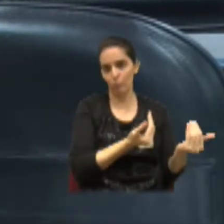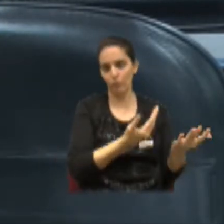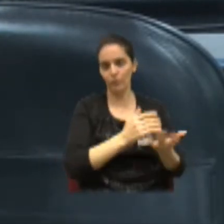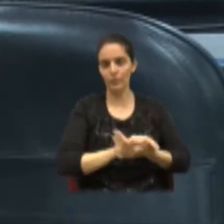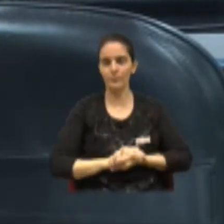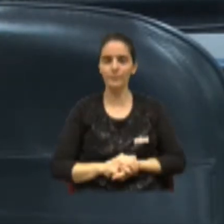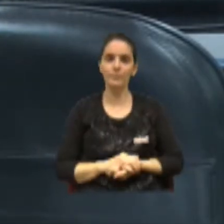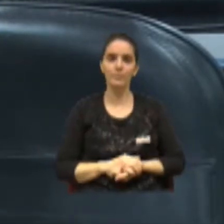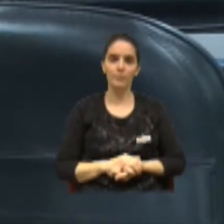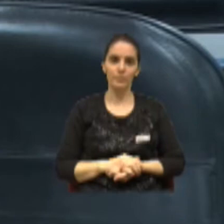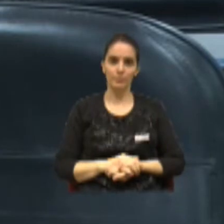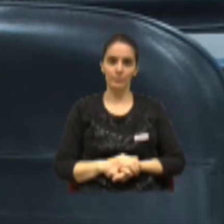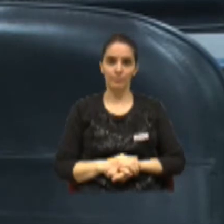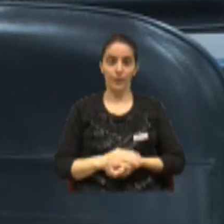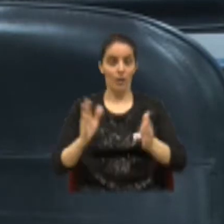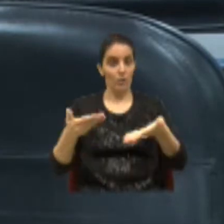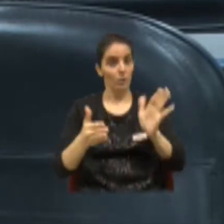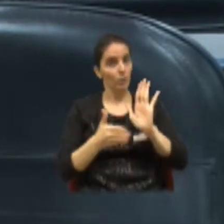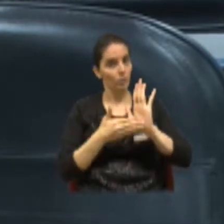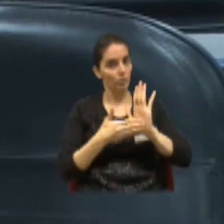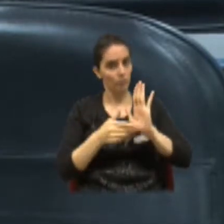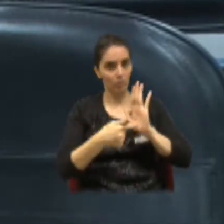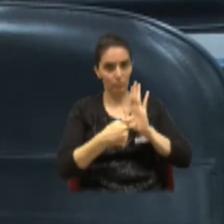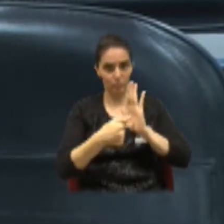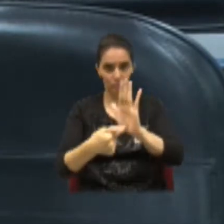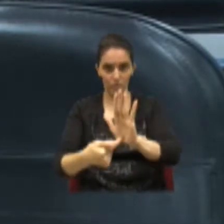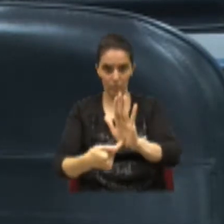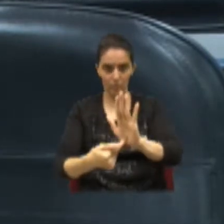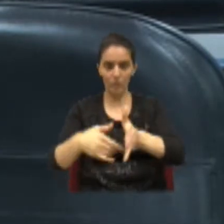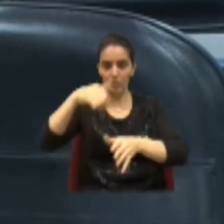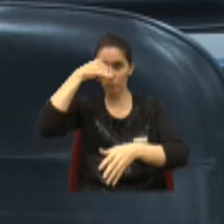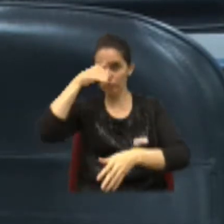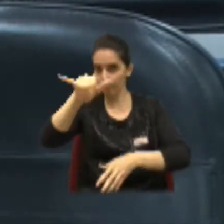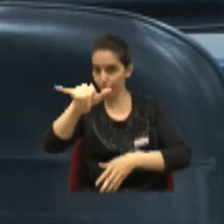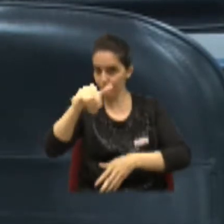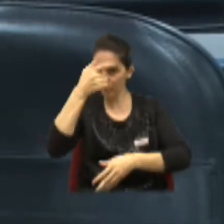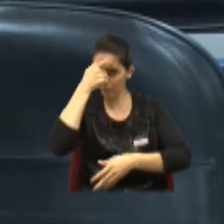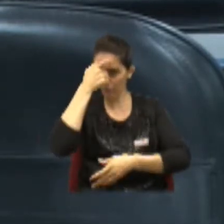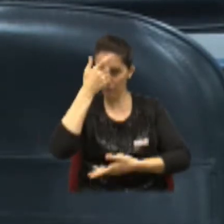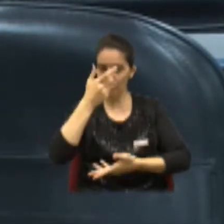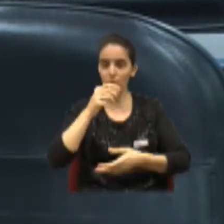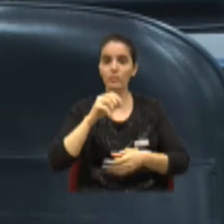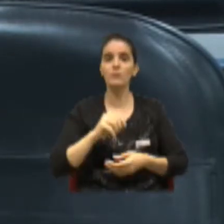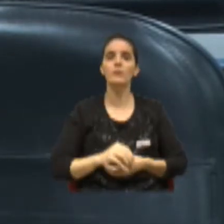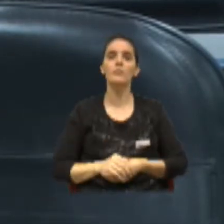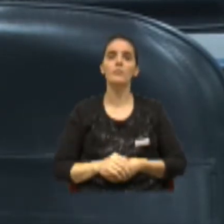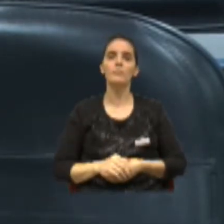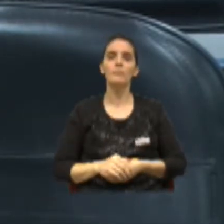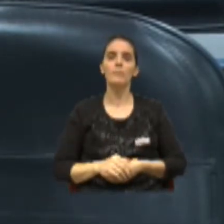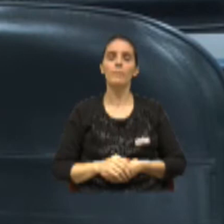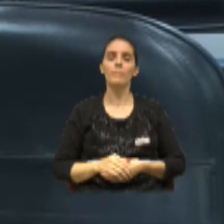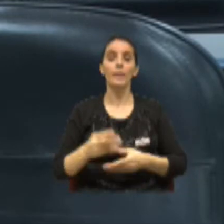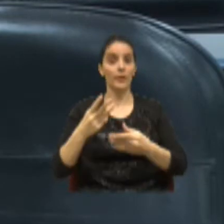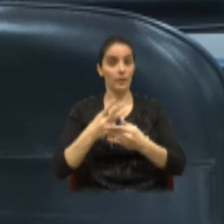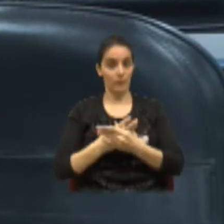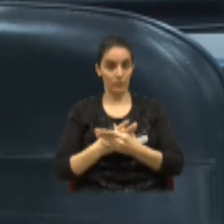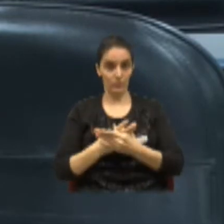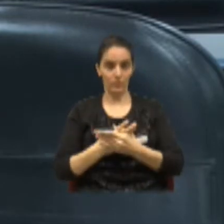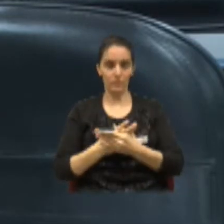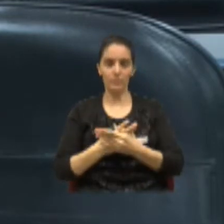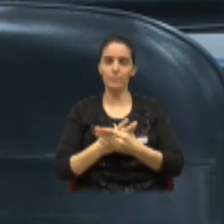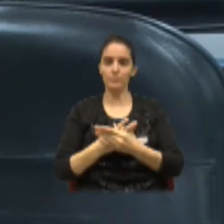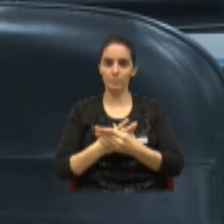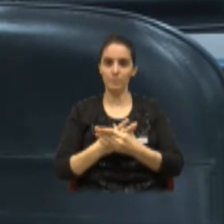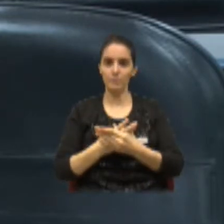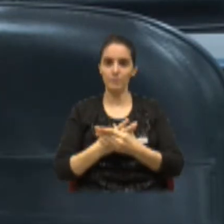o intuito da propositura dessa Semana de Prevenção é justamente para fazer da nossa Casa Legislativa, da Câmara